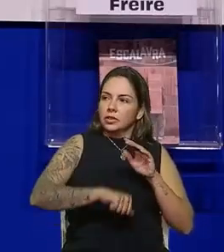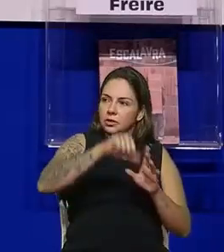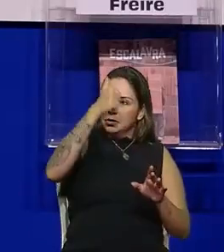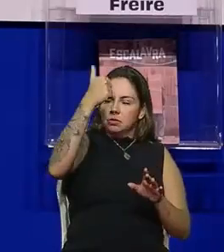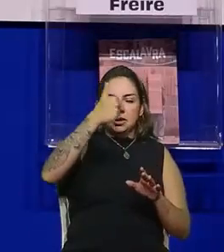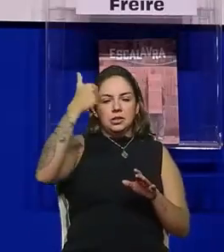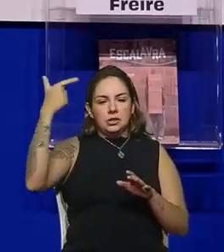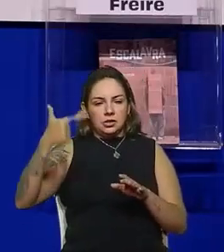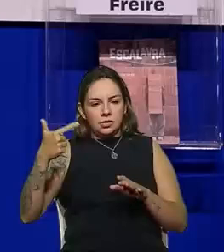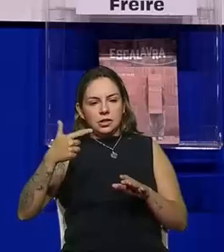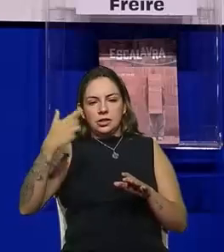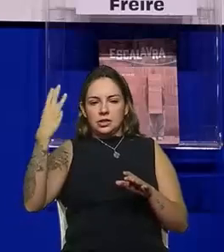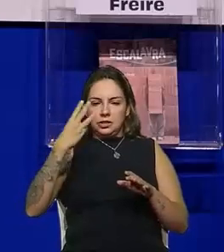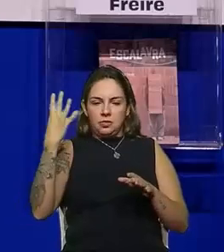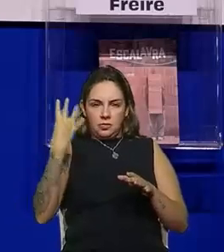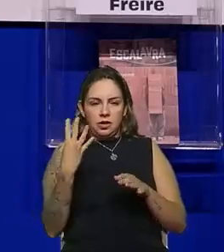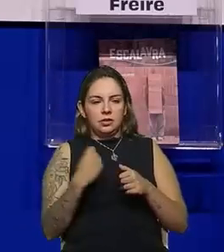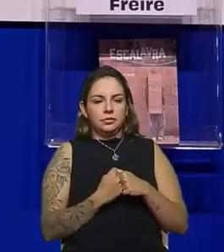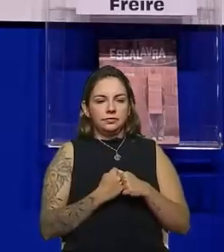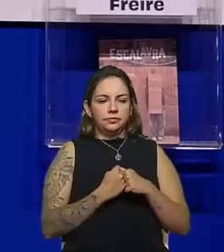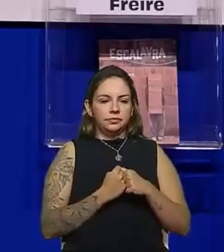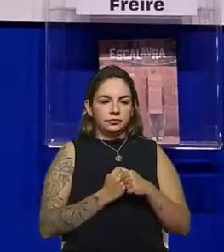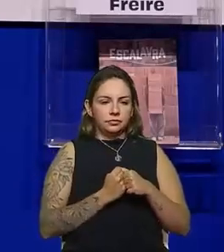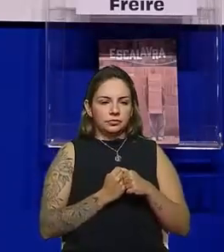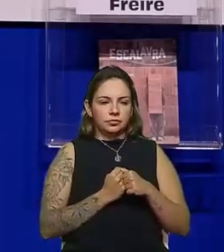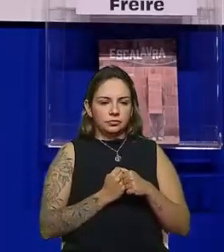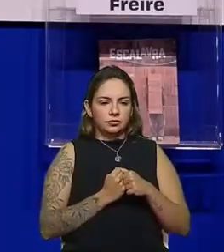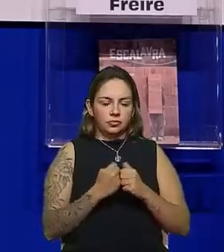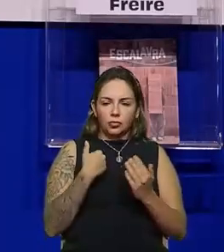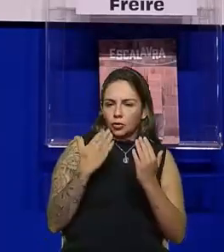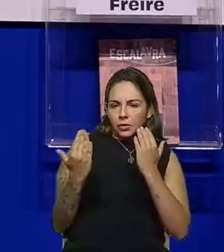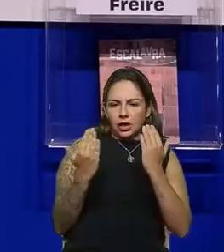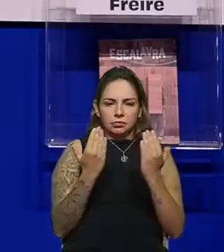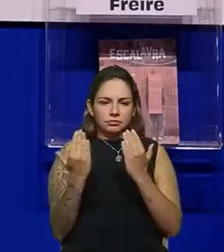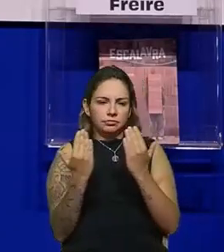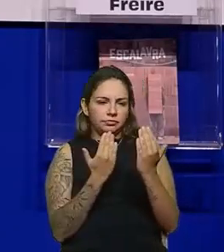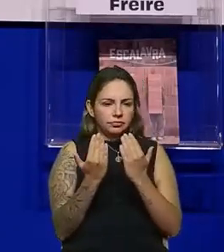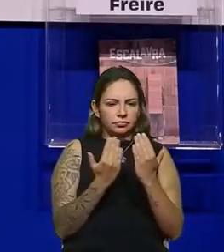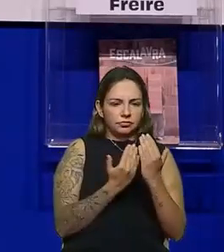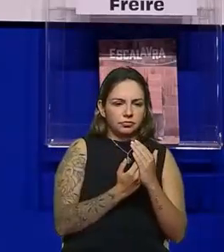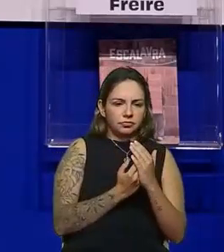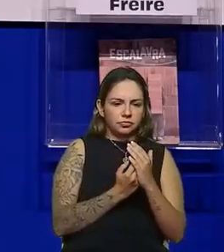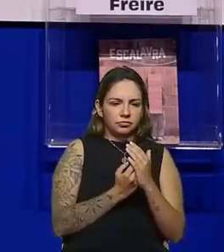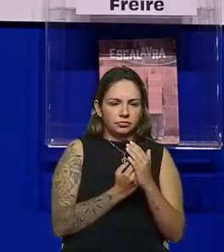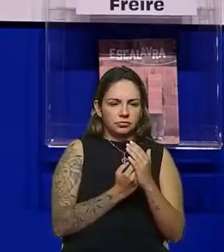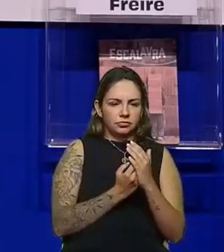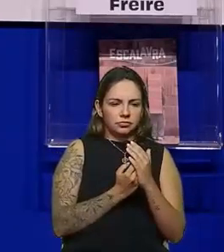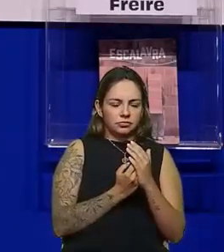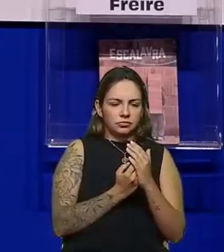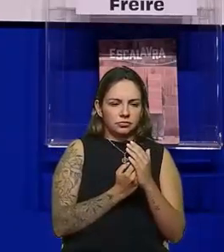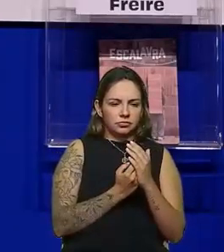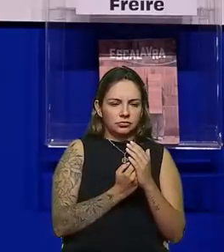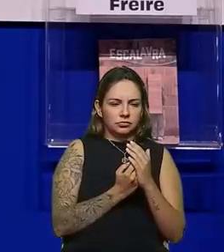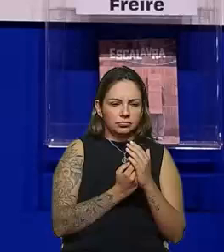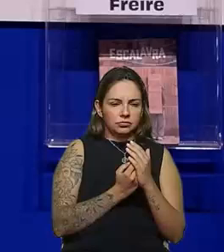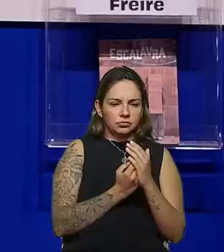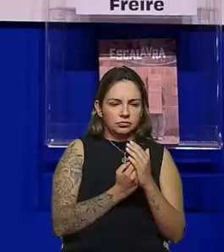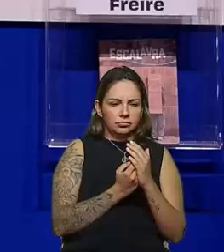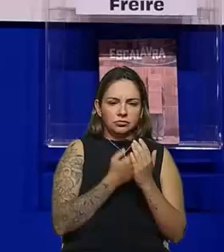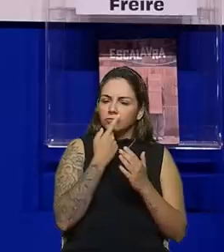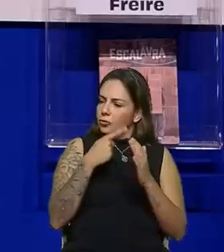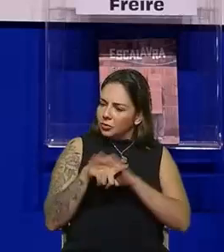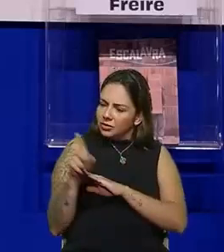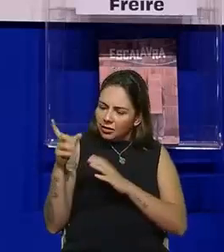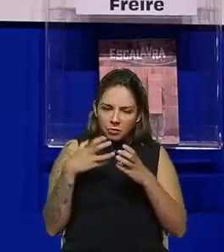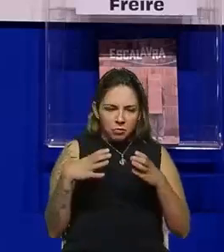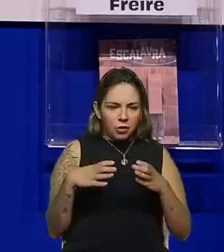da segunda, da terceira, da quarta, da última, porque eu vou comparando. Eu disse, puxa, o senhor quer uma bola? Isso não tem sentido, isso